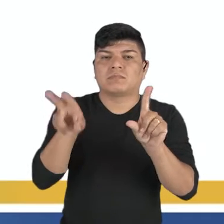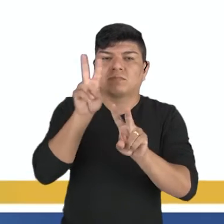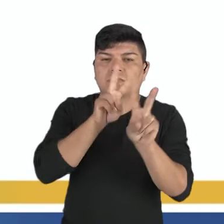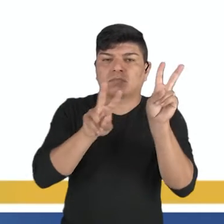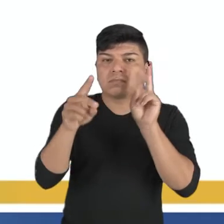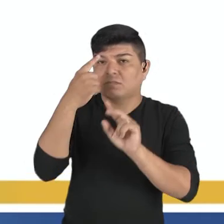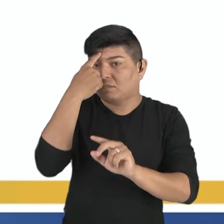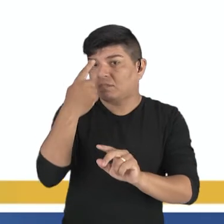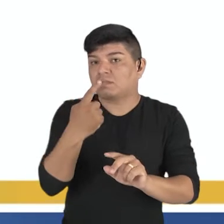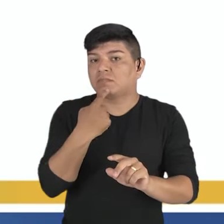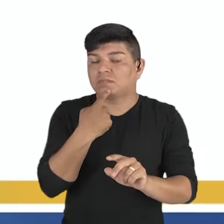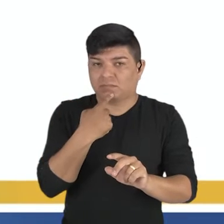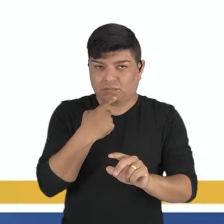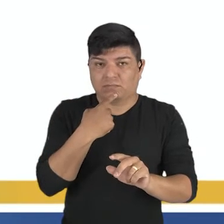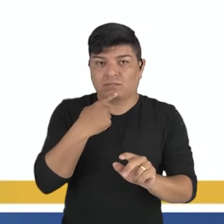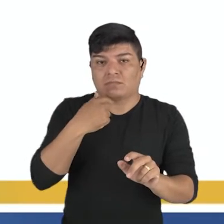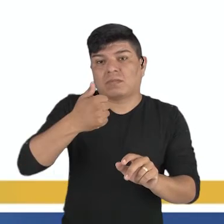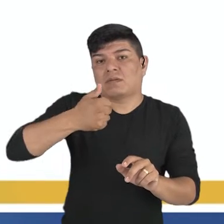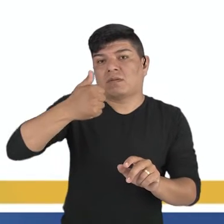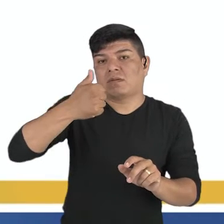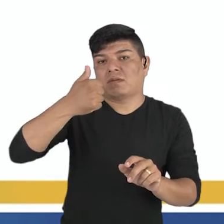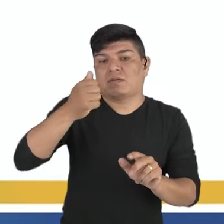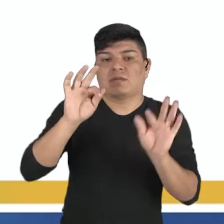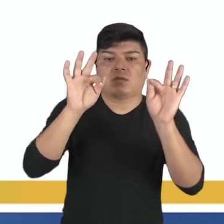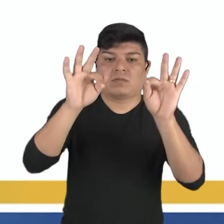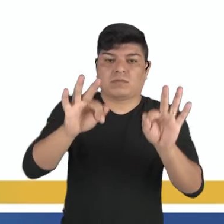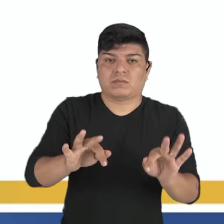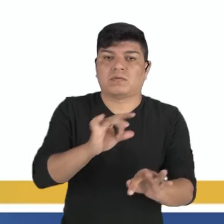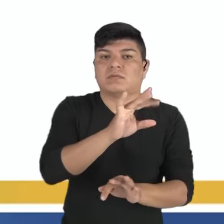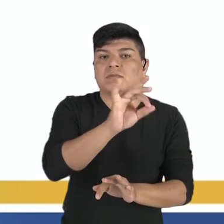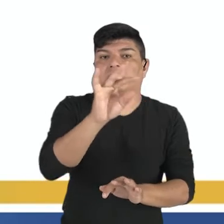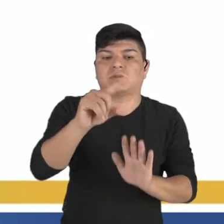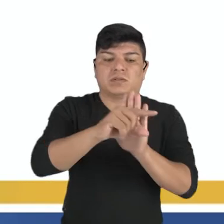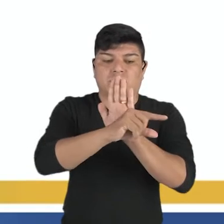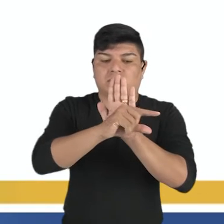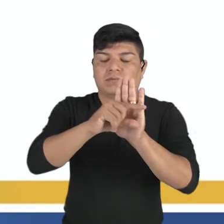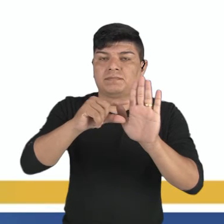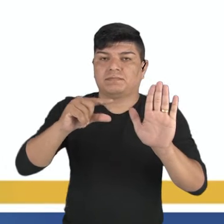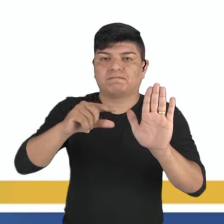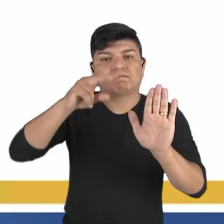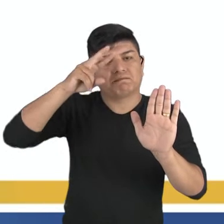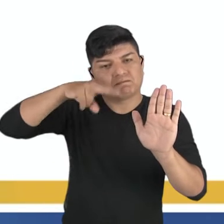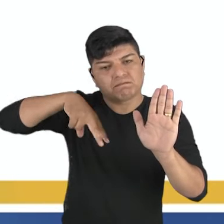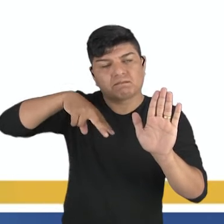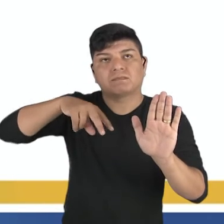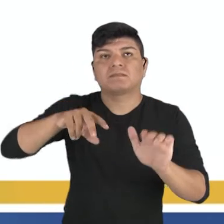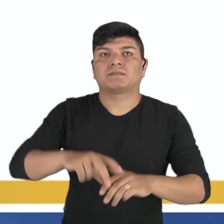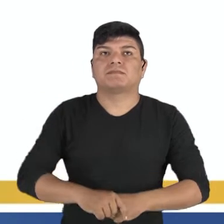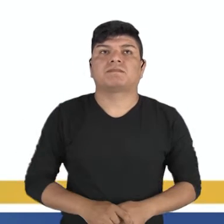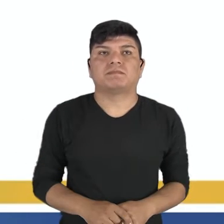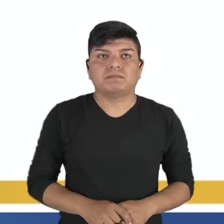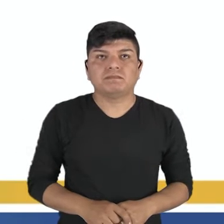ilustrações, leia a primeira e a última sentença de cada parágrafo.